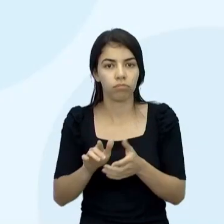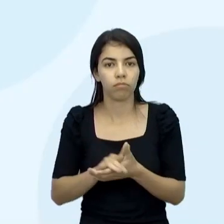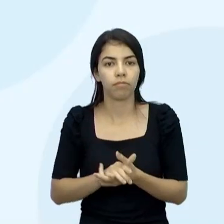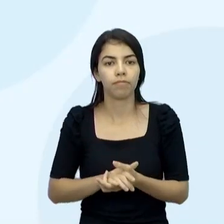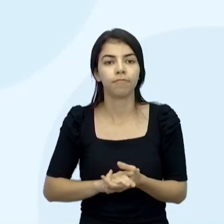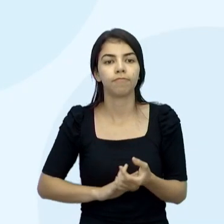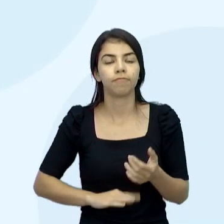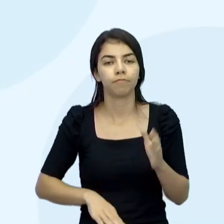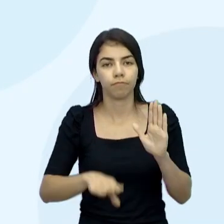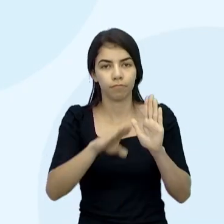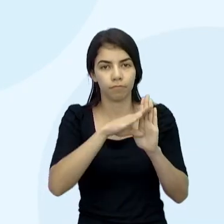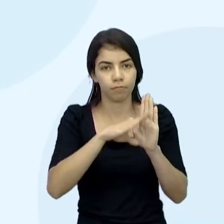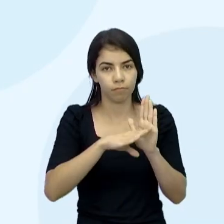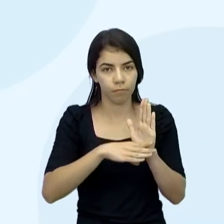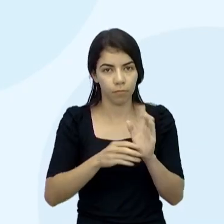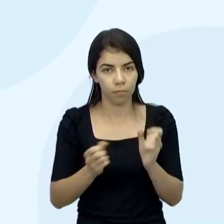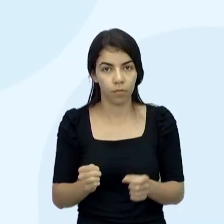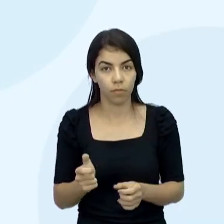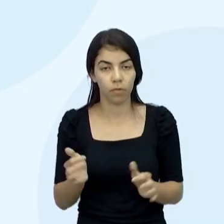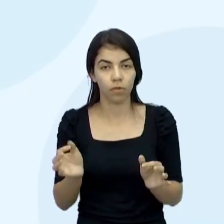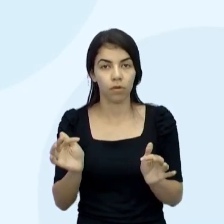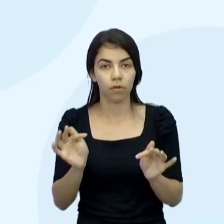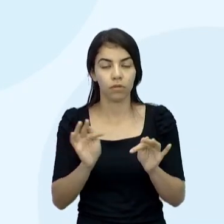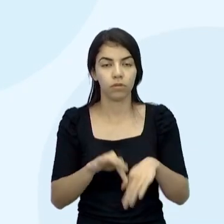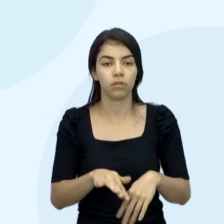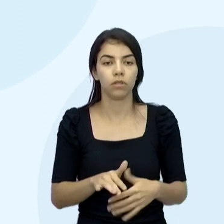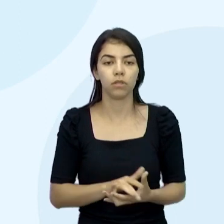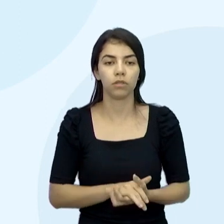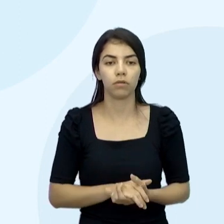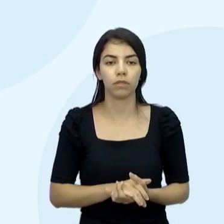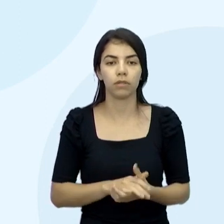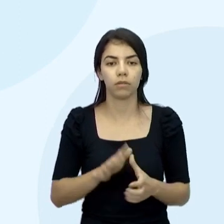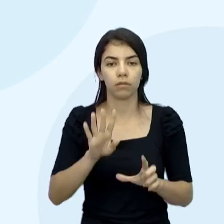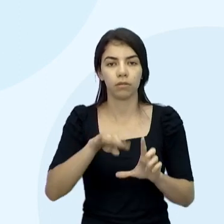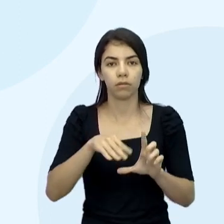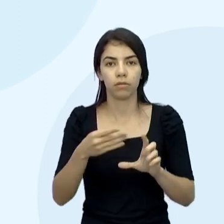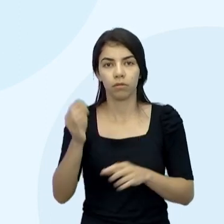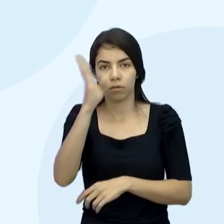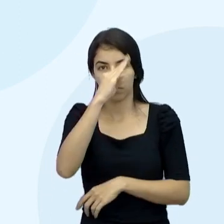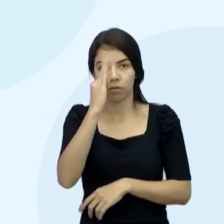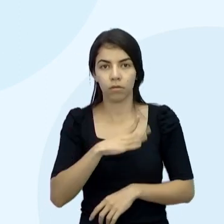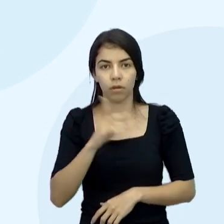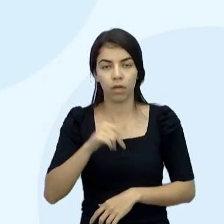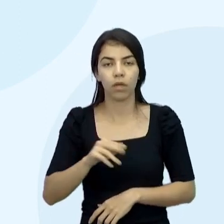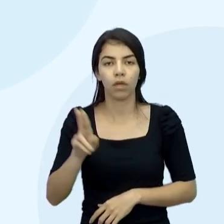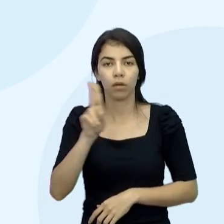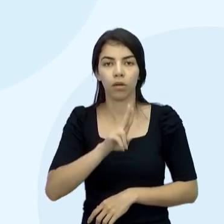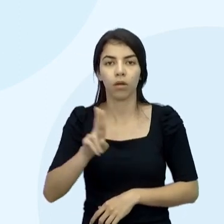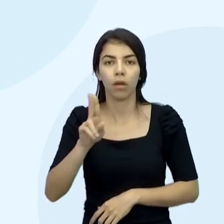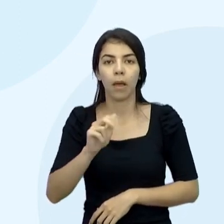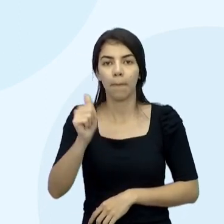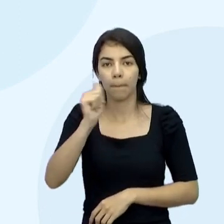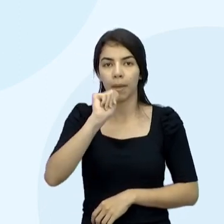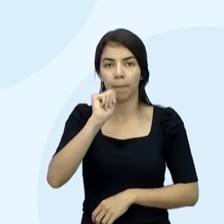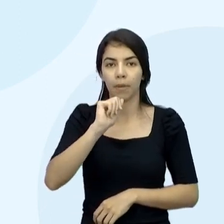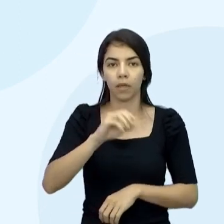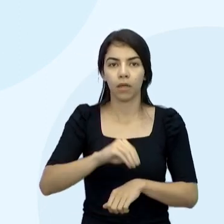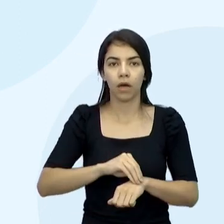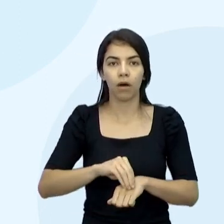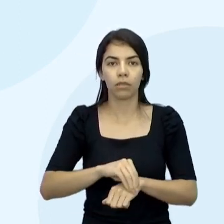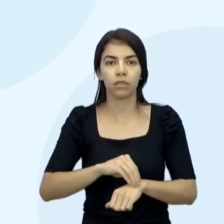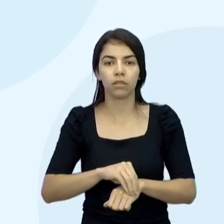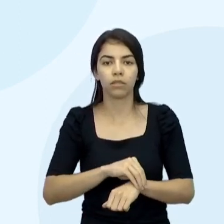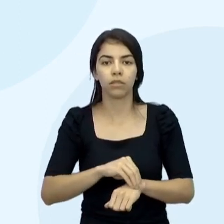Considerações. Tá? Daqui a pouco, para finalizar a aula, antes de apresentar os gráficos. Os brasileiros estão consumindo mais bebidas alcoólicas, ou melhor,